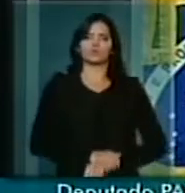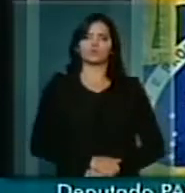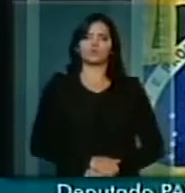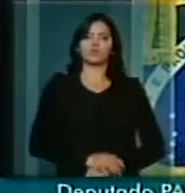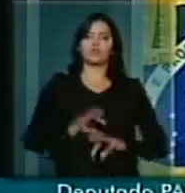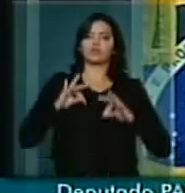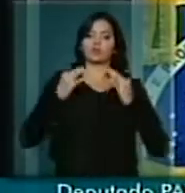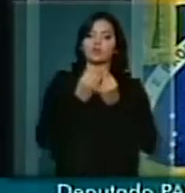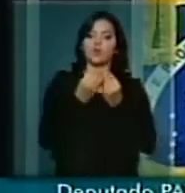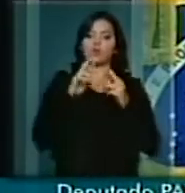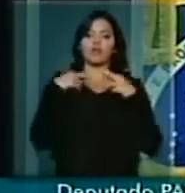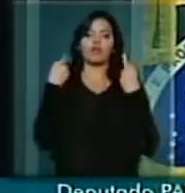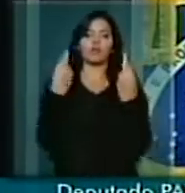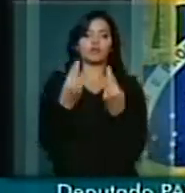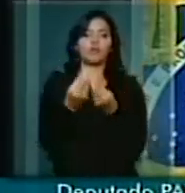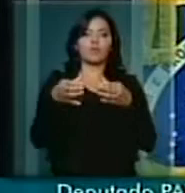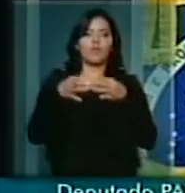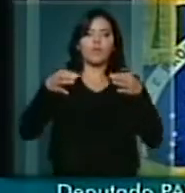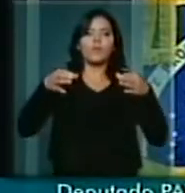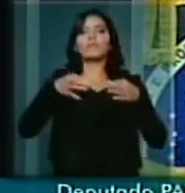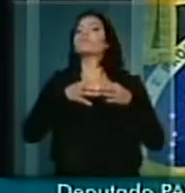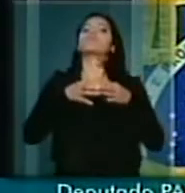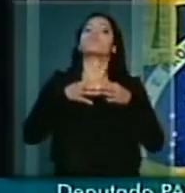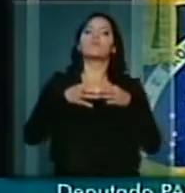E aquela assembleia